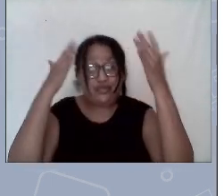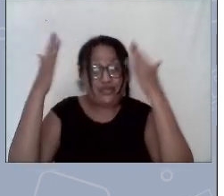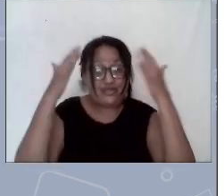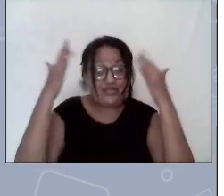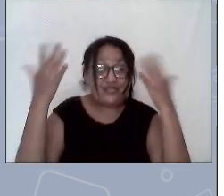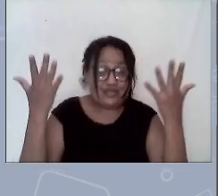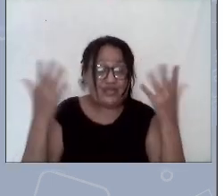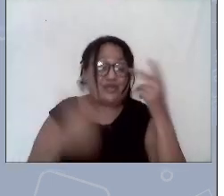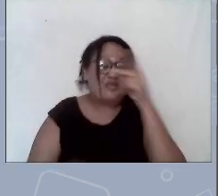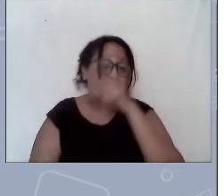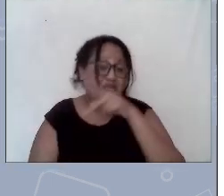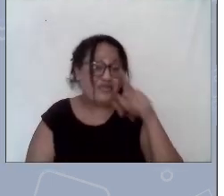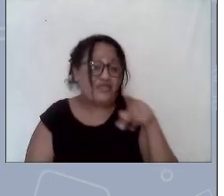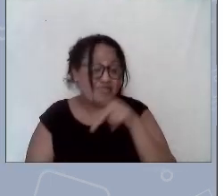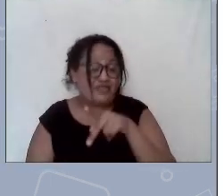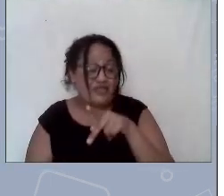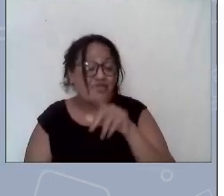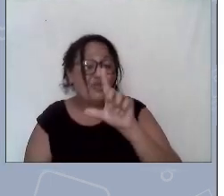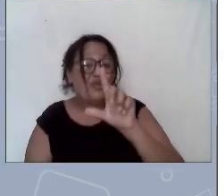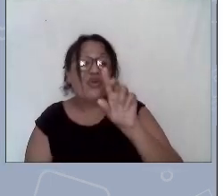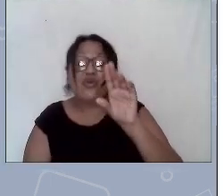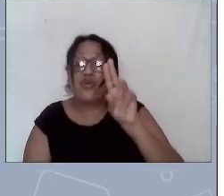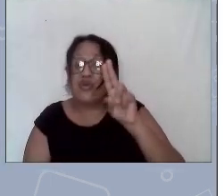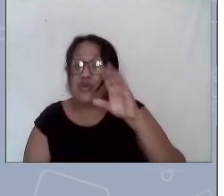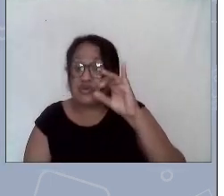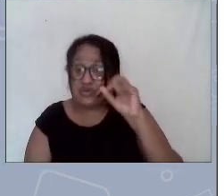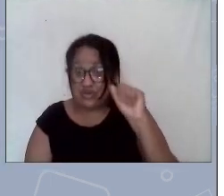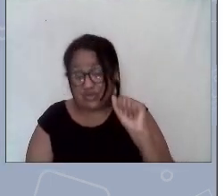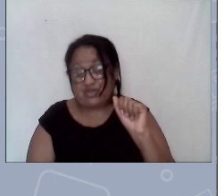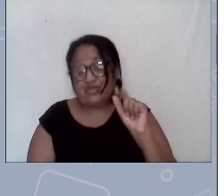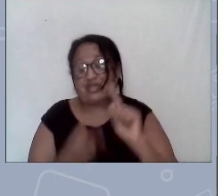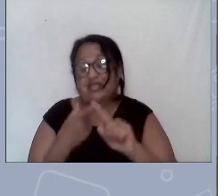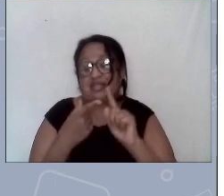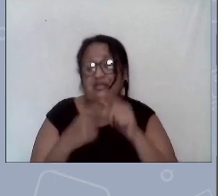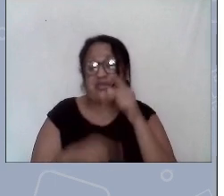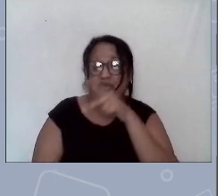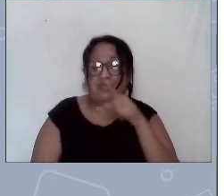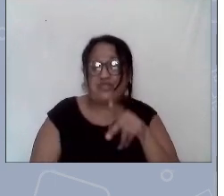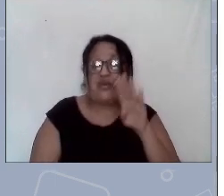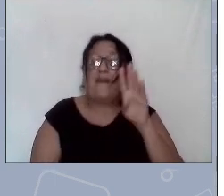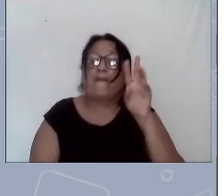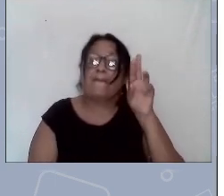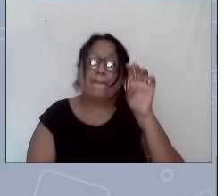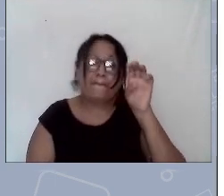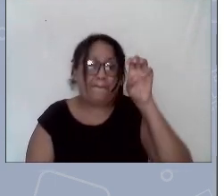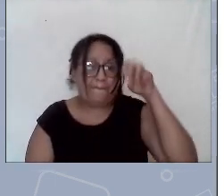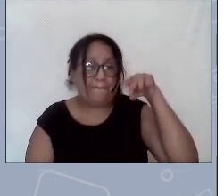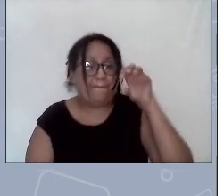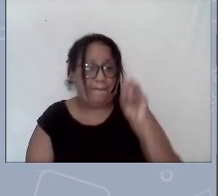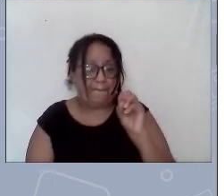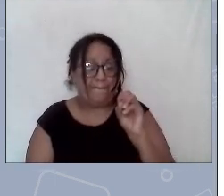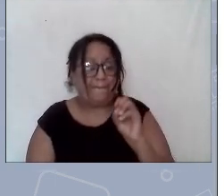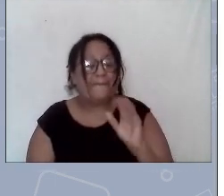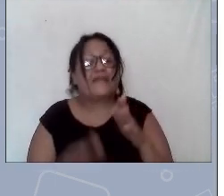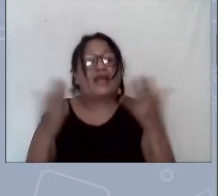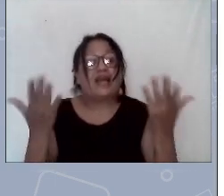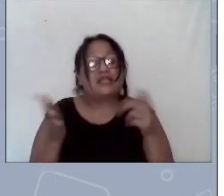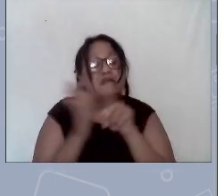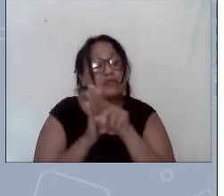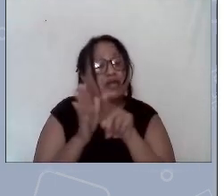Breno Lisboa as questões de história que vocês fizeram agora nós